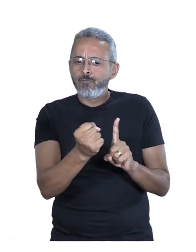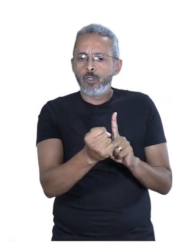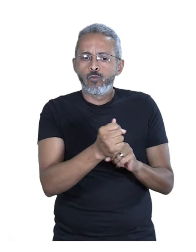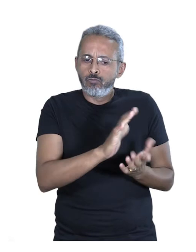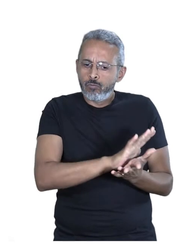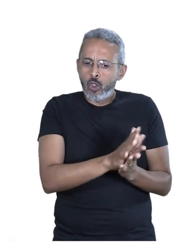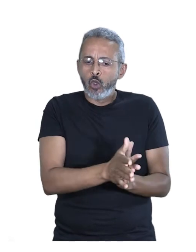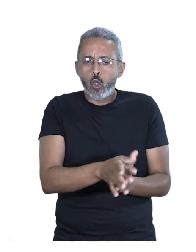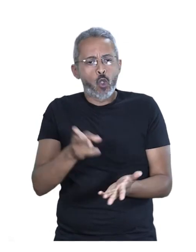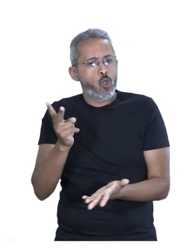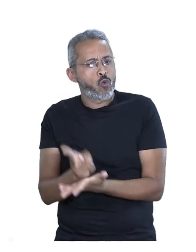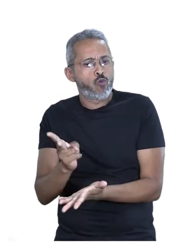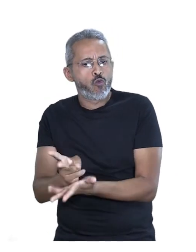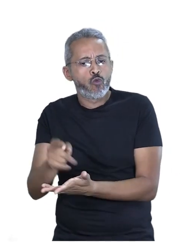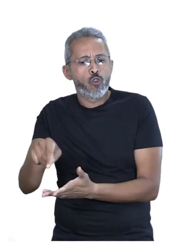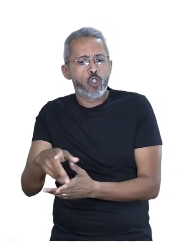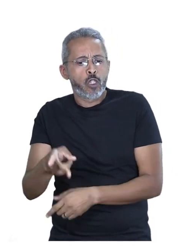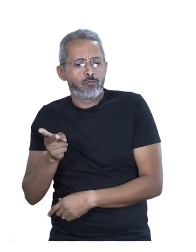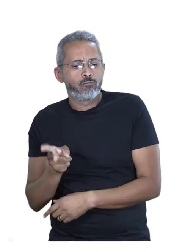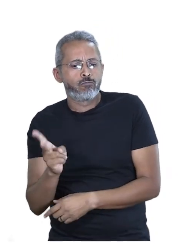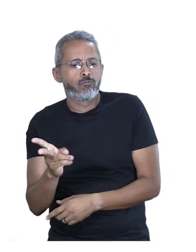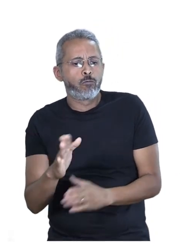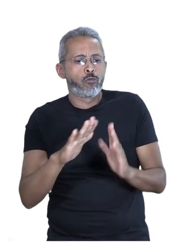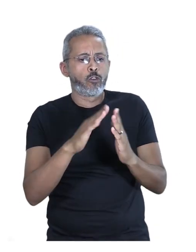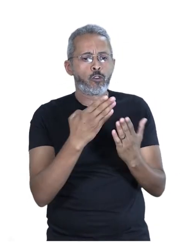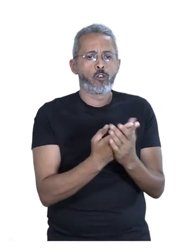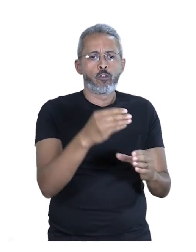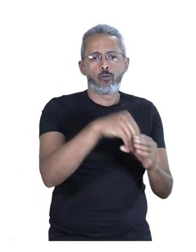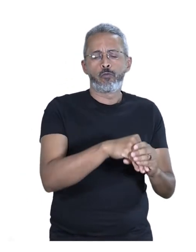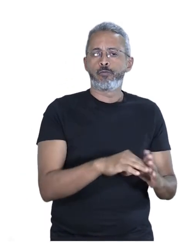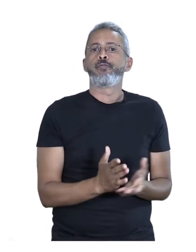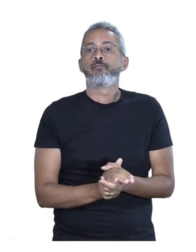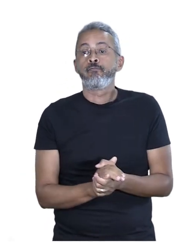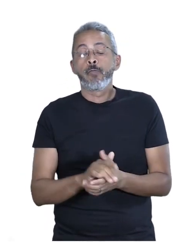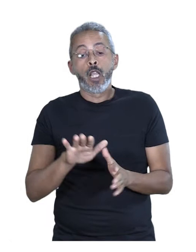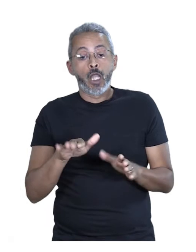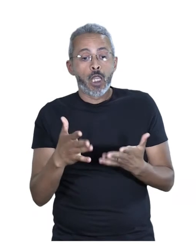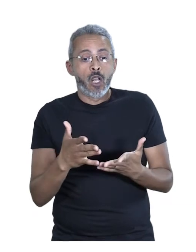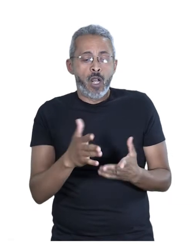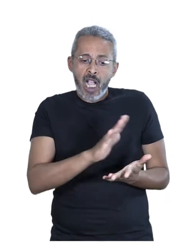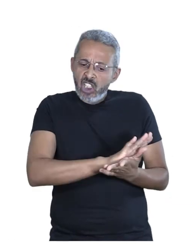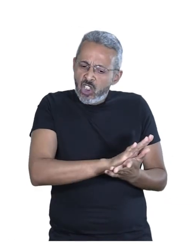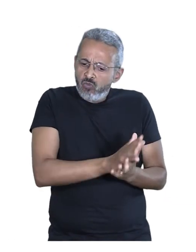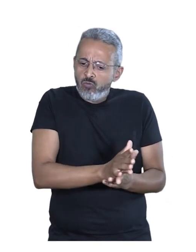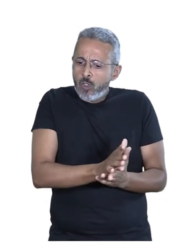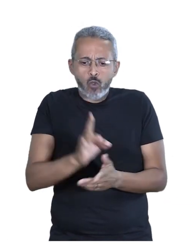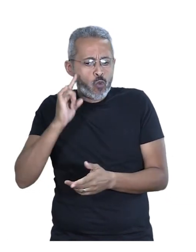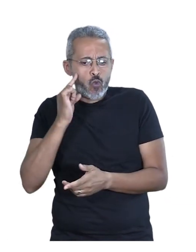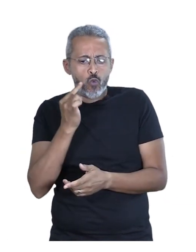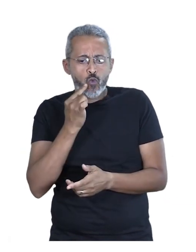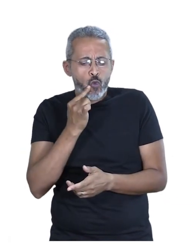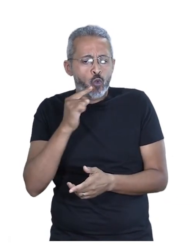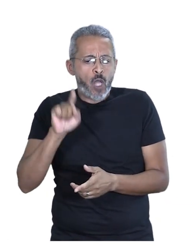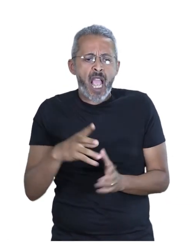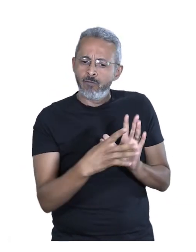impasse à permanência dos deficientes auditivos nas escolas. Tristemente, a existência da discriminação contra surdos é reflexo